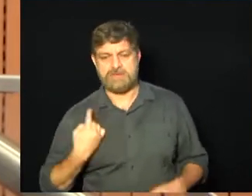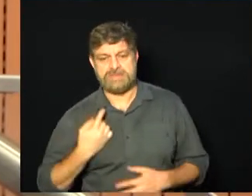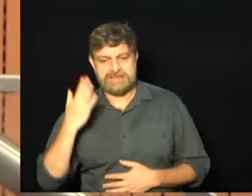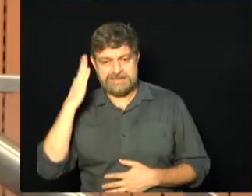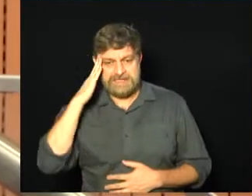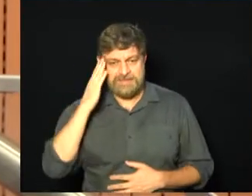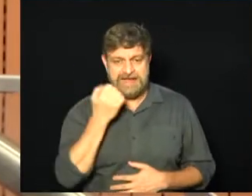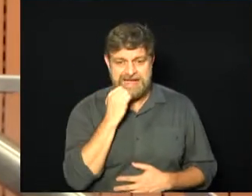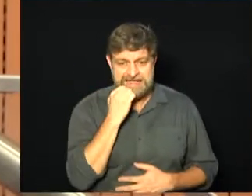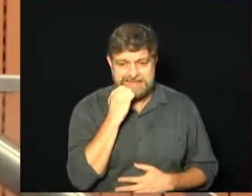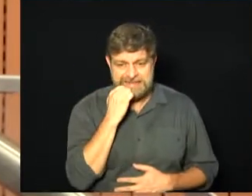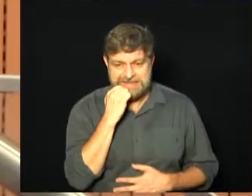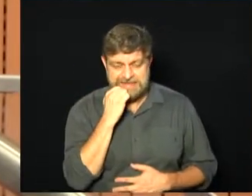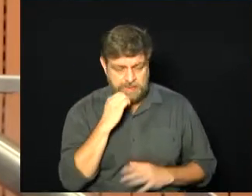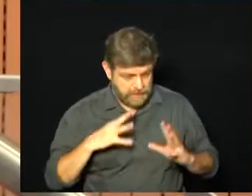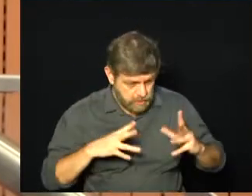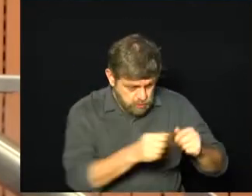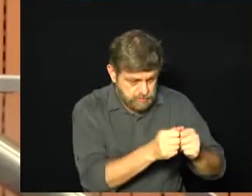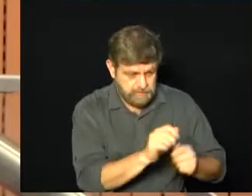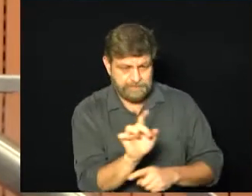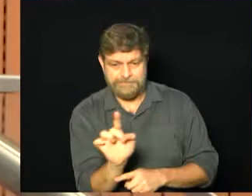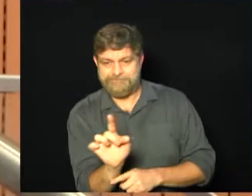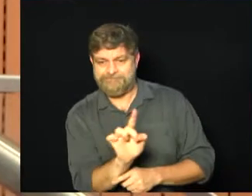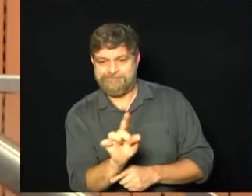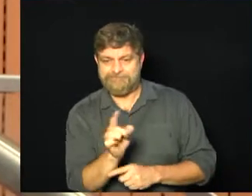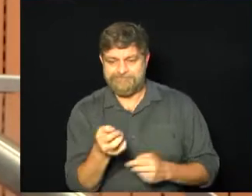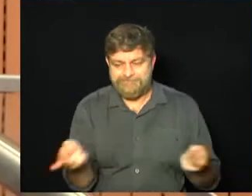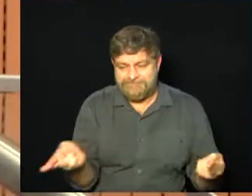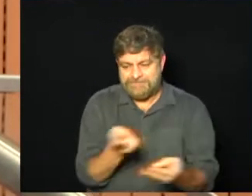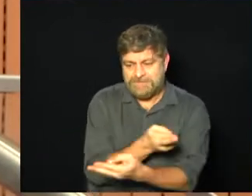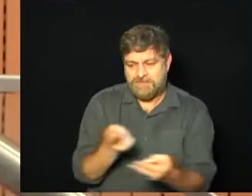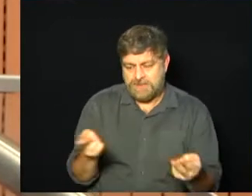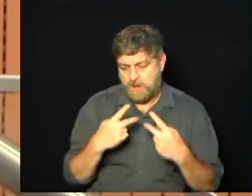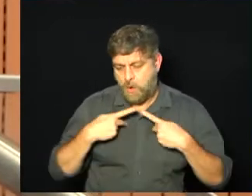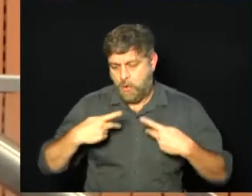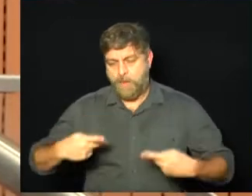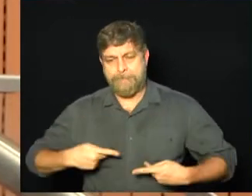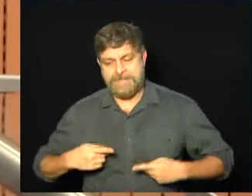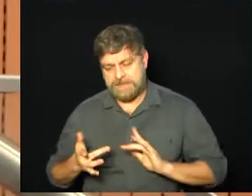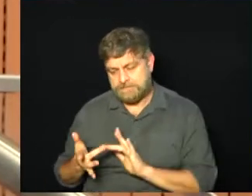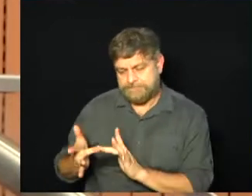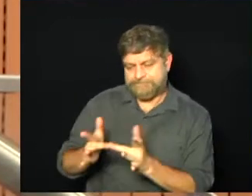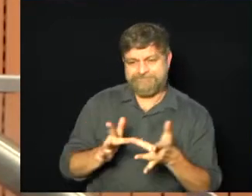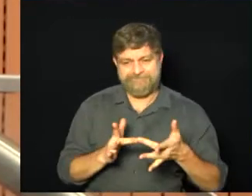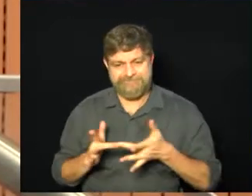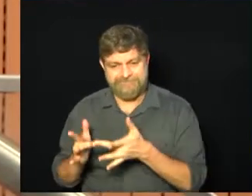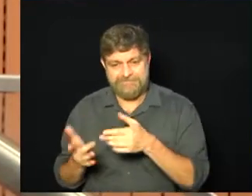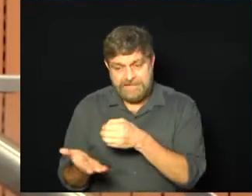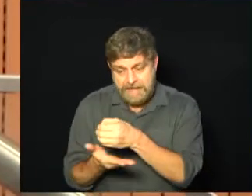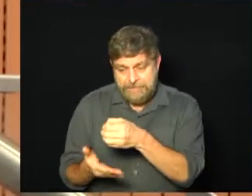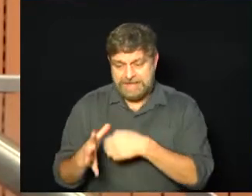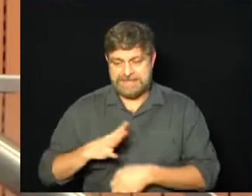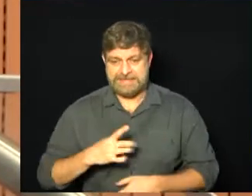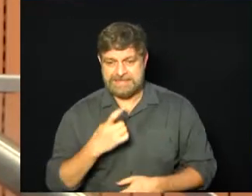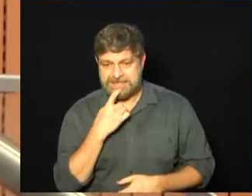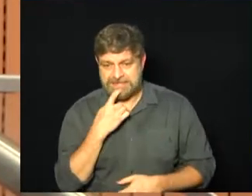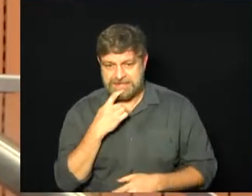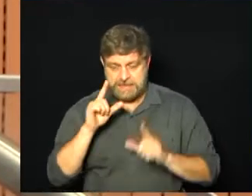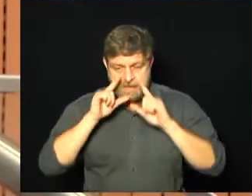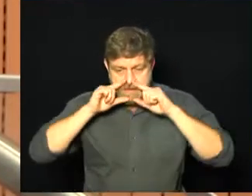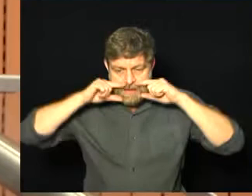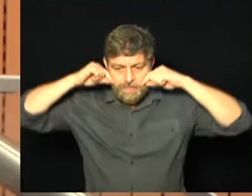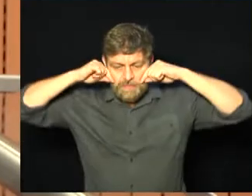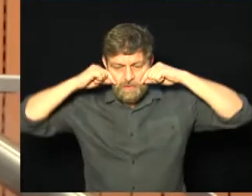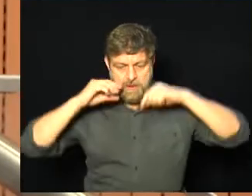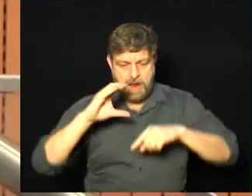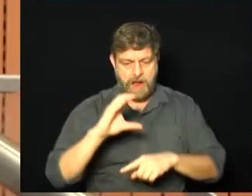não é tudo isso. Nós temos que ter esse relacionamento humano e o ponto de partida que Campinas tem é Carlos Gomes.